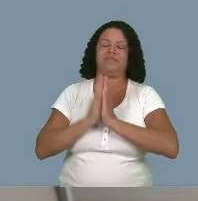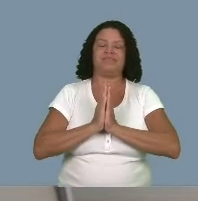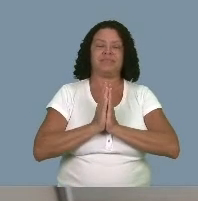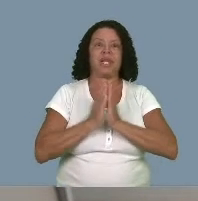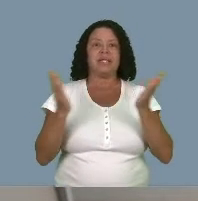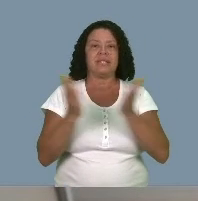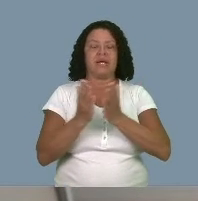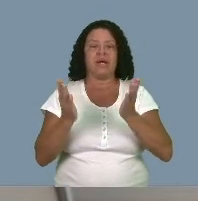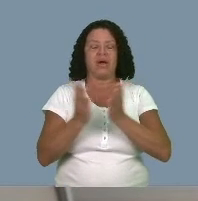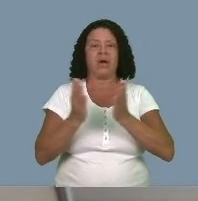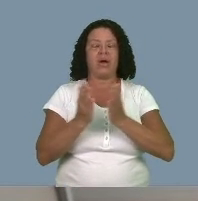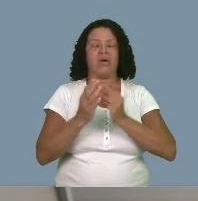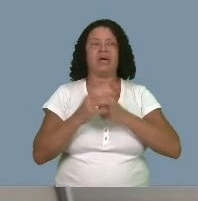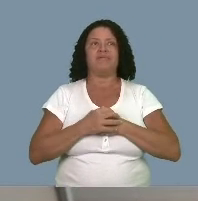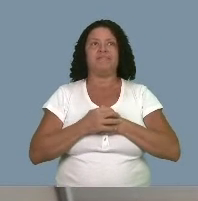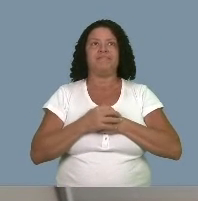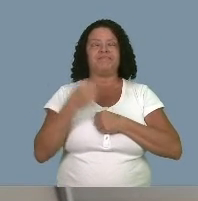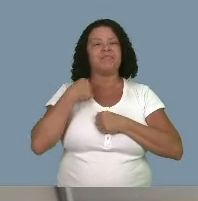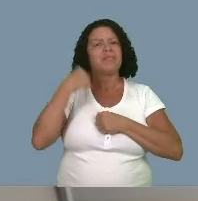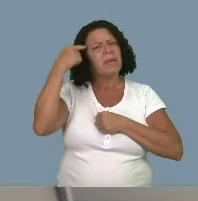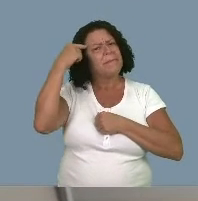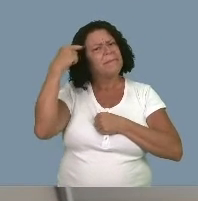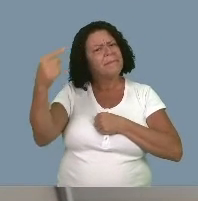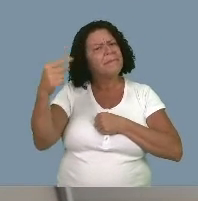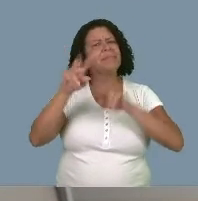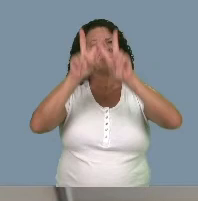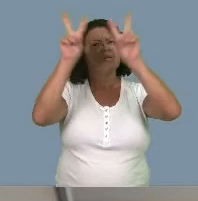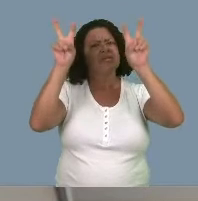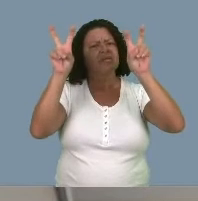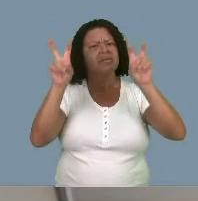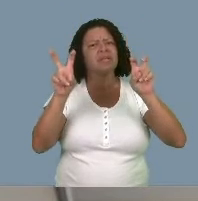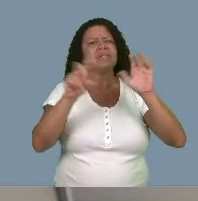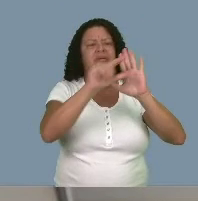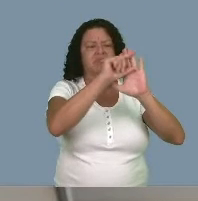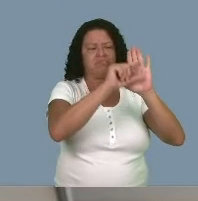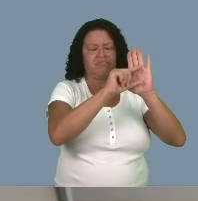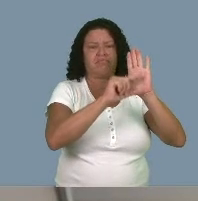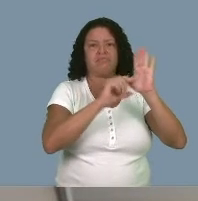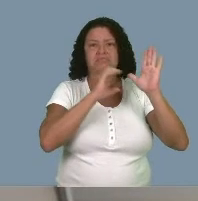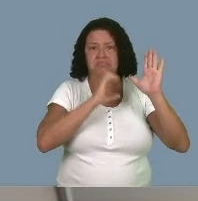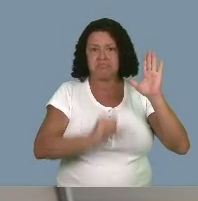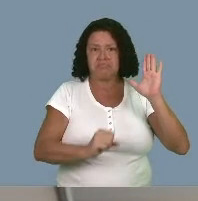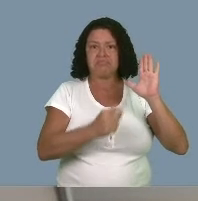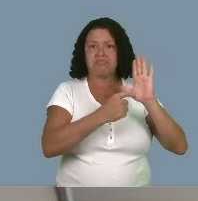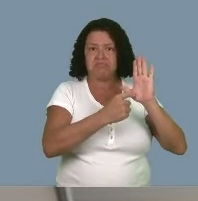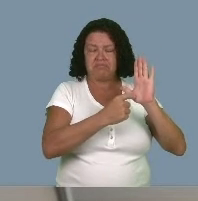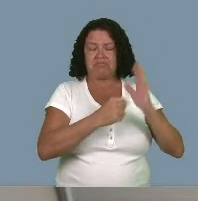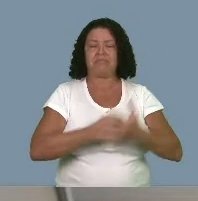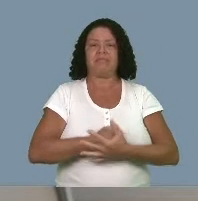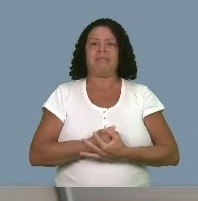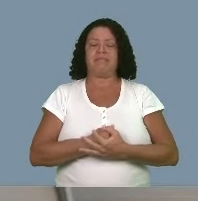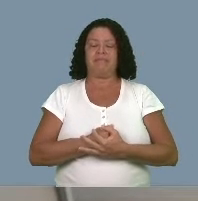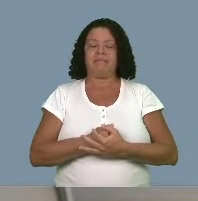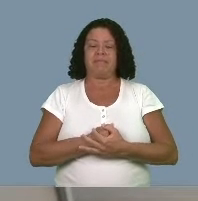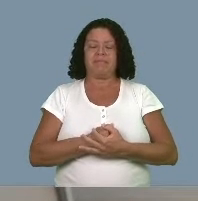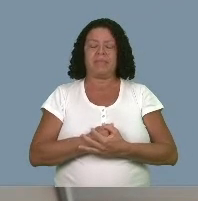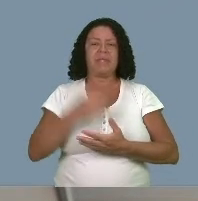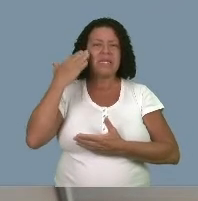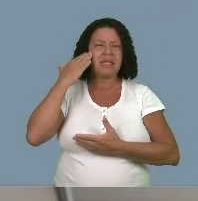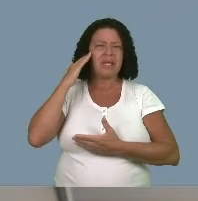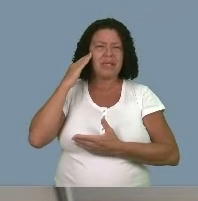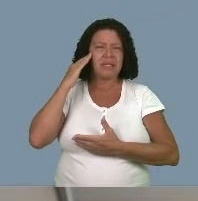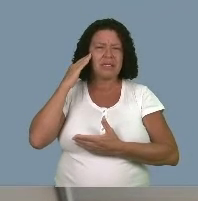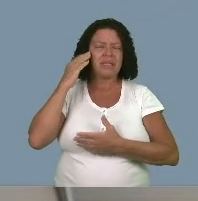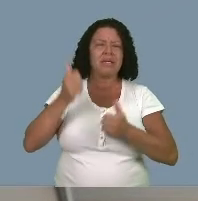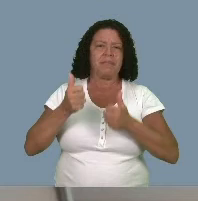hoje passear pelos principais trechos dessa mensagem do Dr. Bezerra de Menezes e compreender um